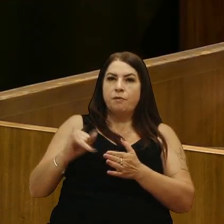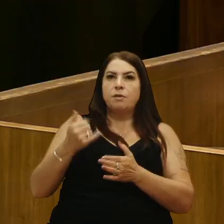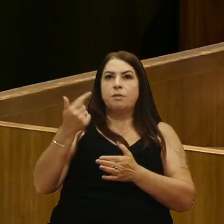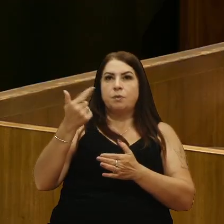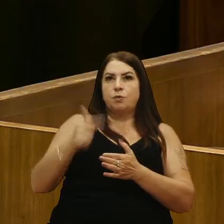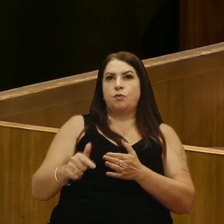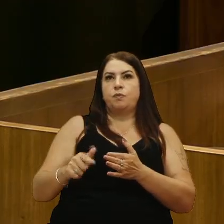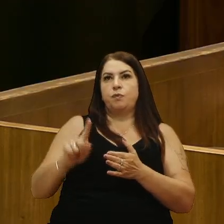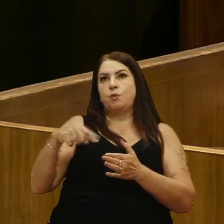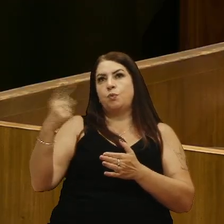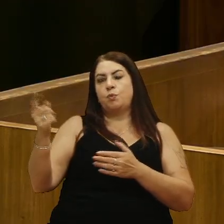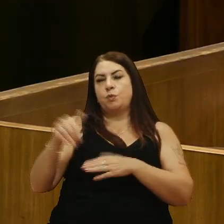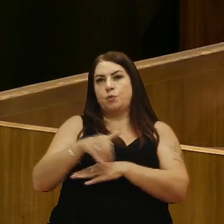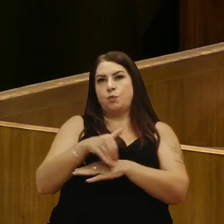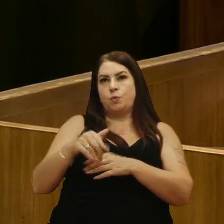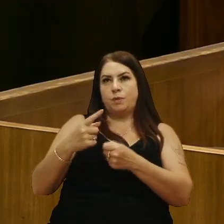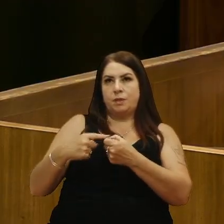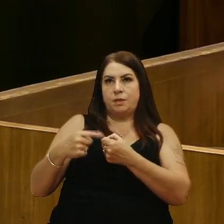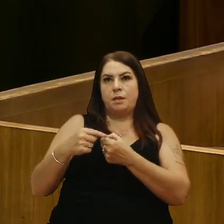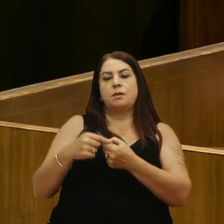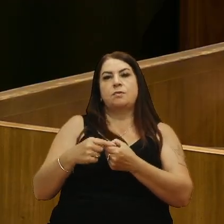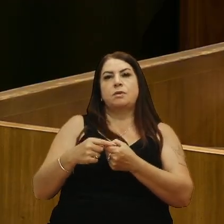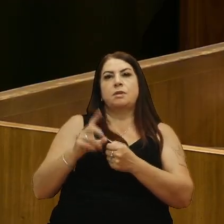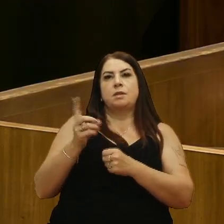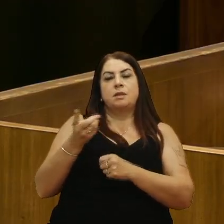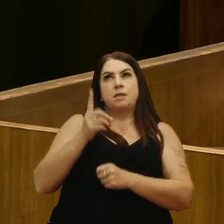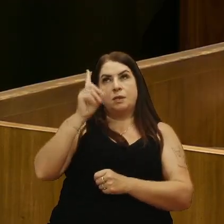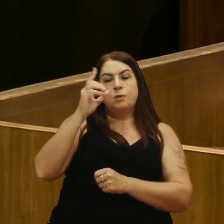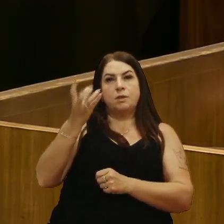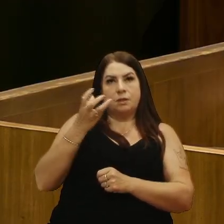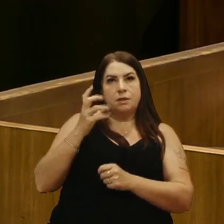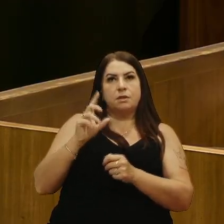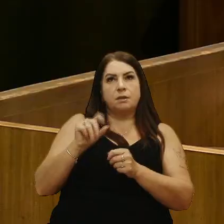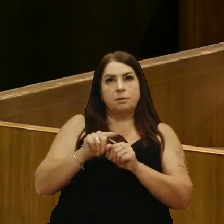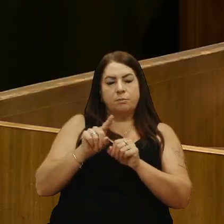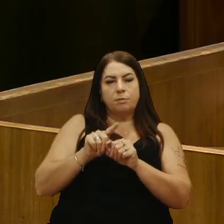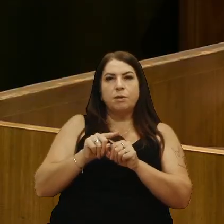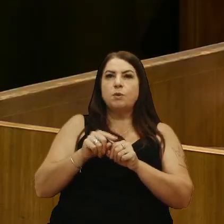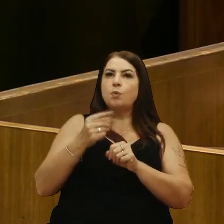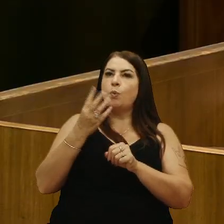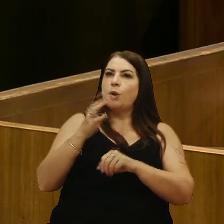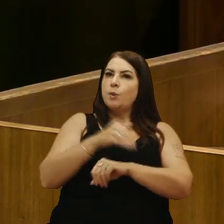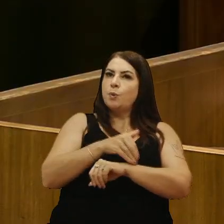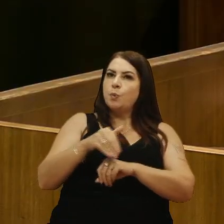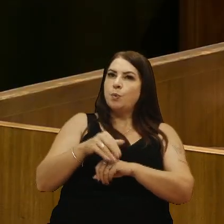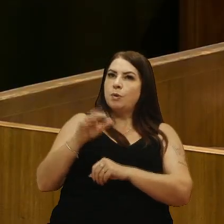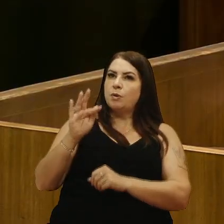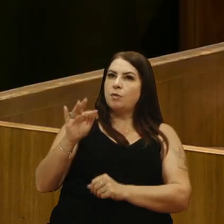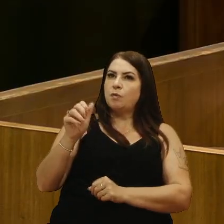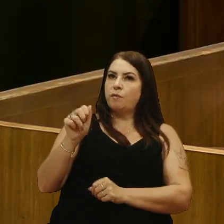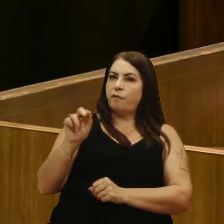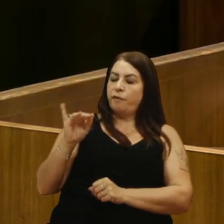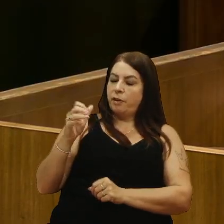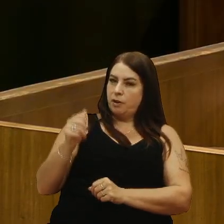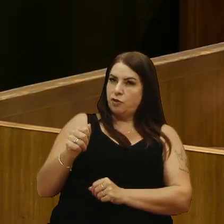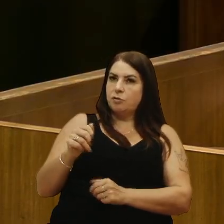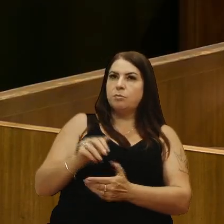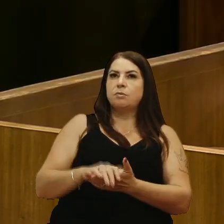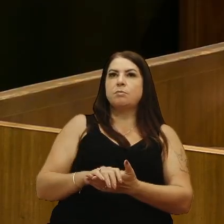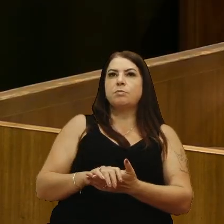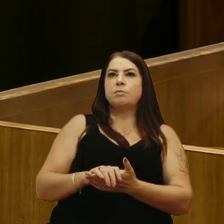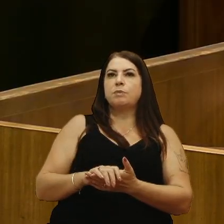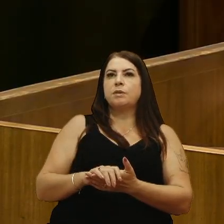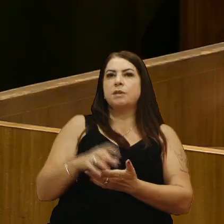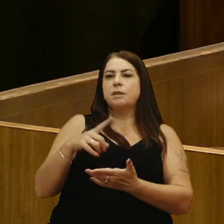reaproveitadas em outras ruas da cidade. Então, se Deus quiser, nós pegando só as 4 ruas do Fátima, deve